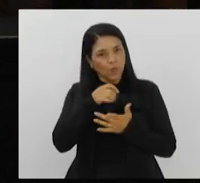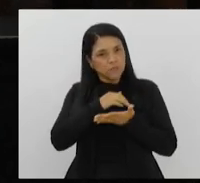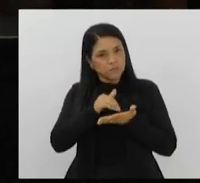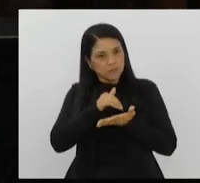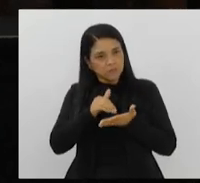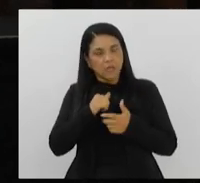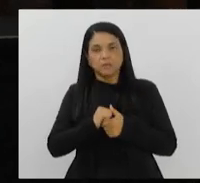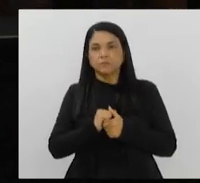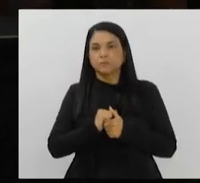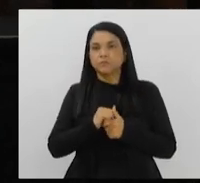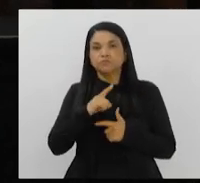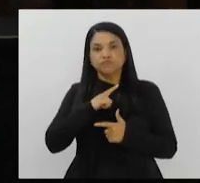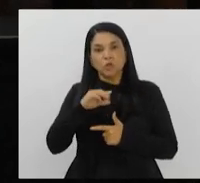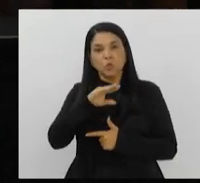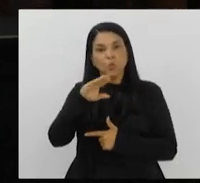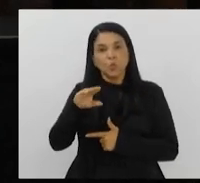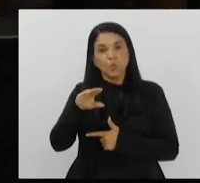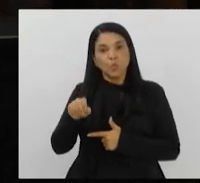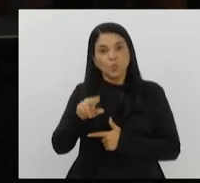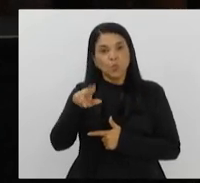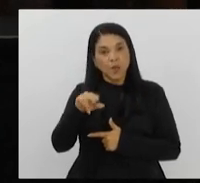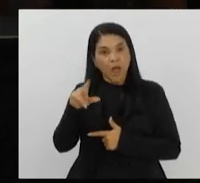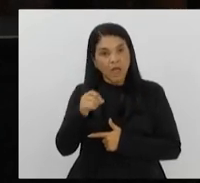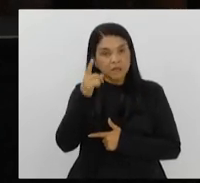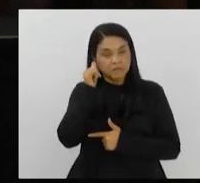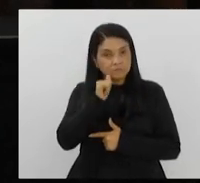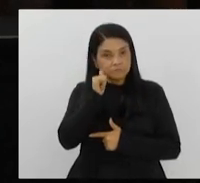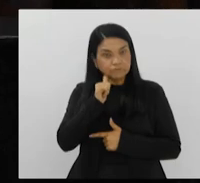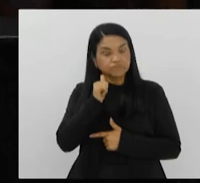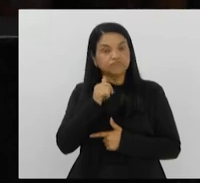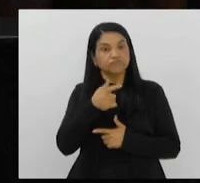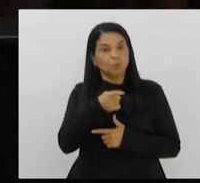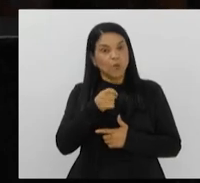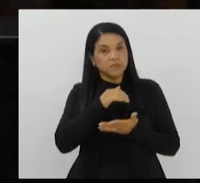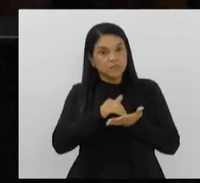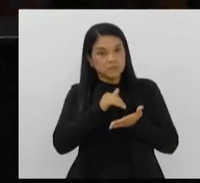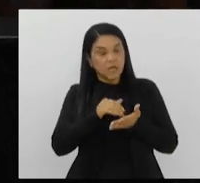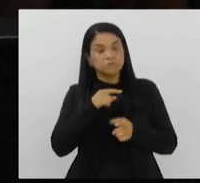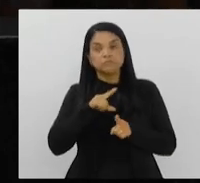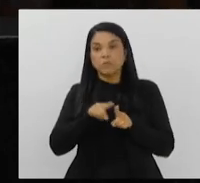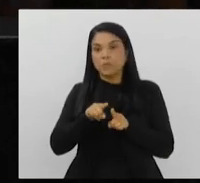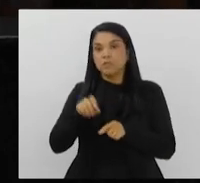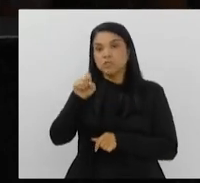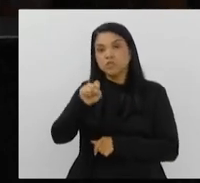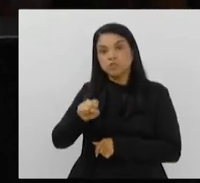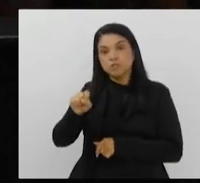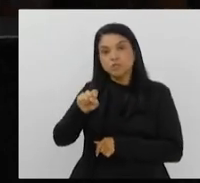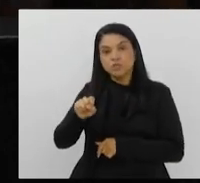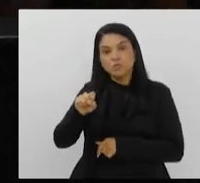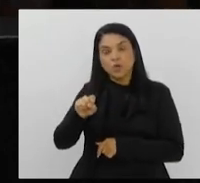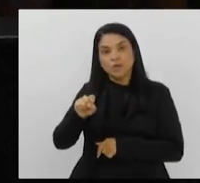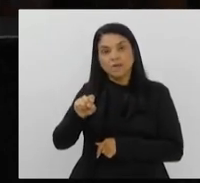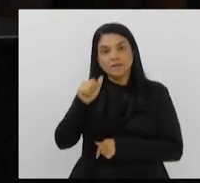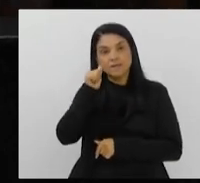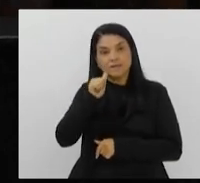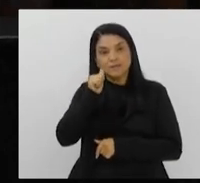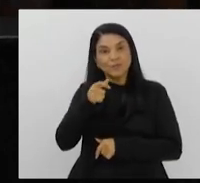tem a cunhada do ex-secretário e tem a sogra do ex-secretário.